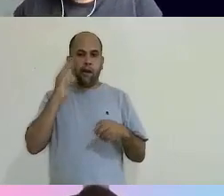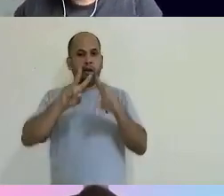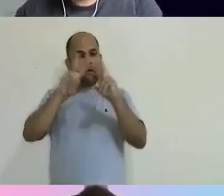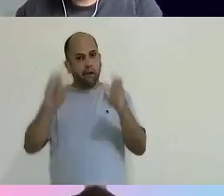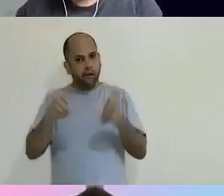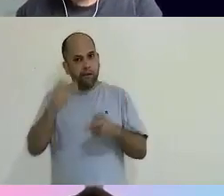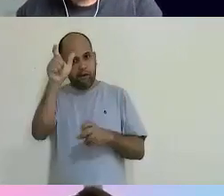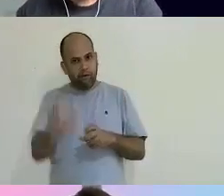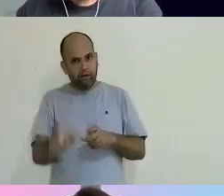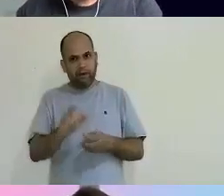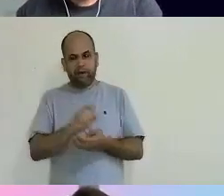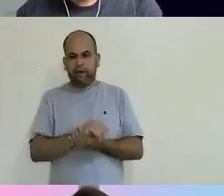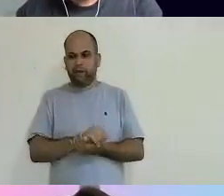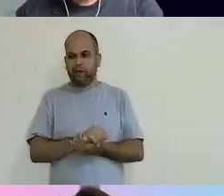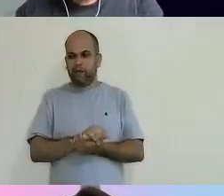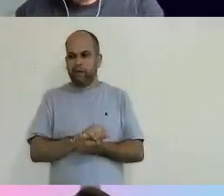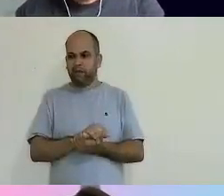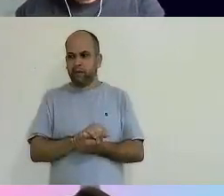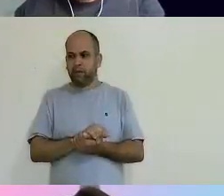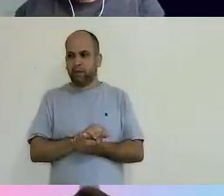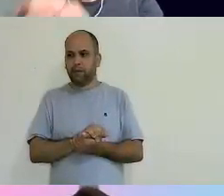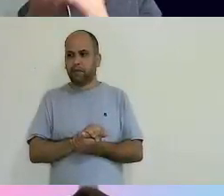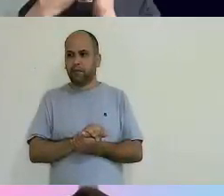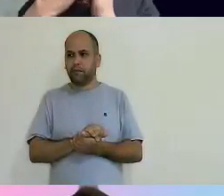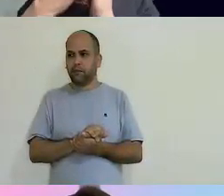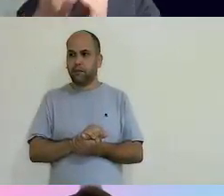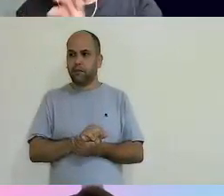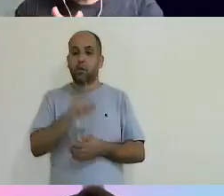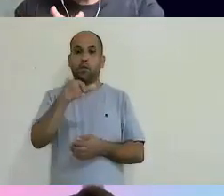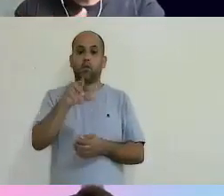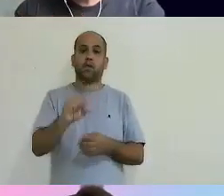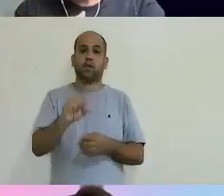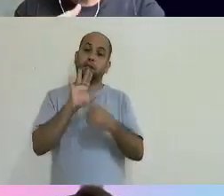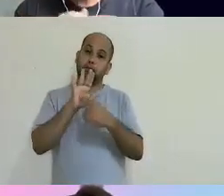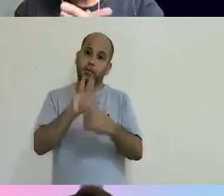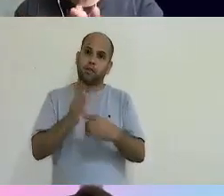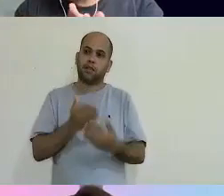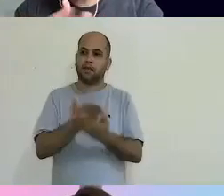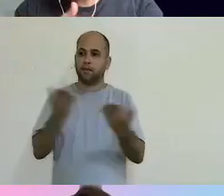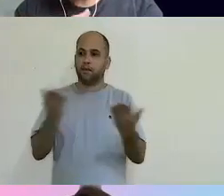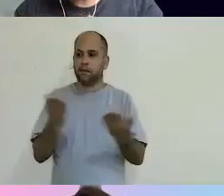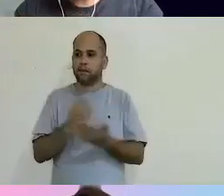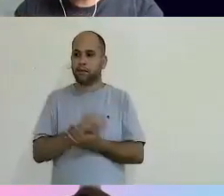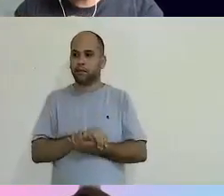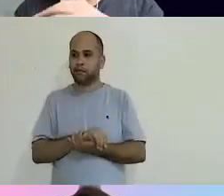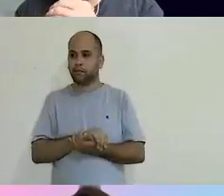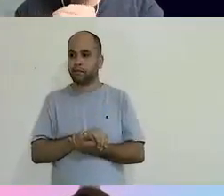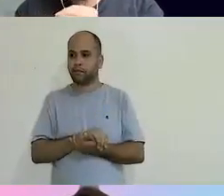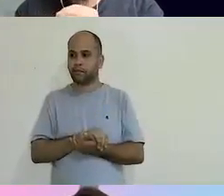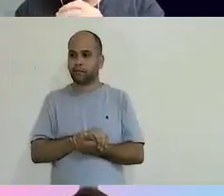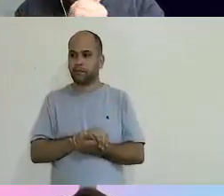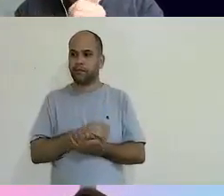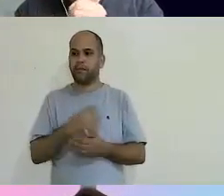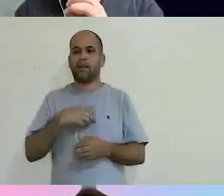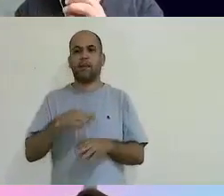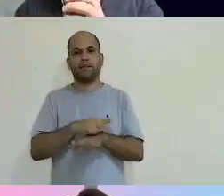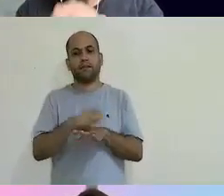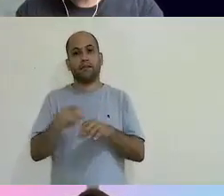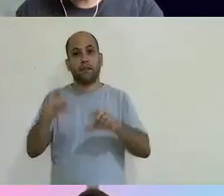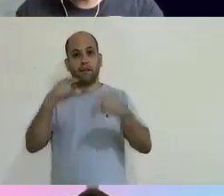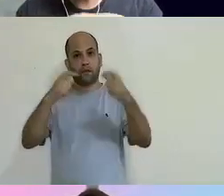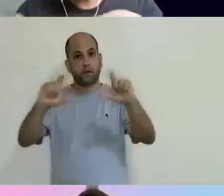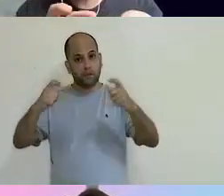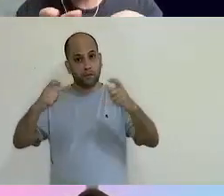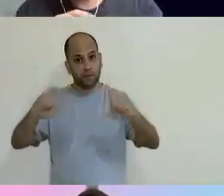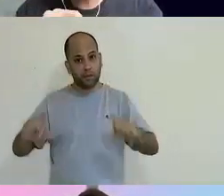disso. Lucas, tem alguma pergunta, alguma coisa que você quer trazer? Ah, eu acho que aqui vários comentários no chat, teve